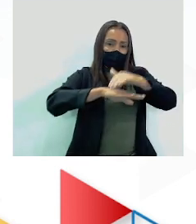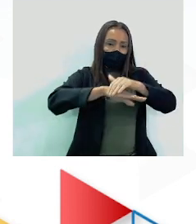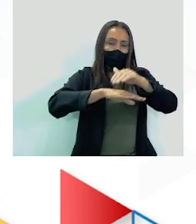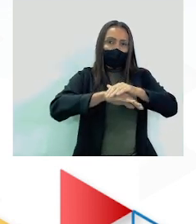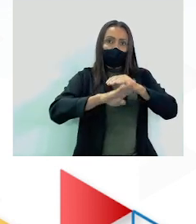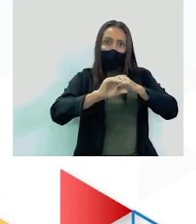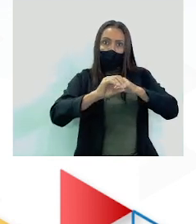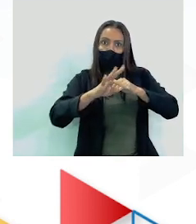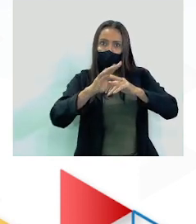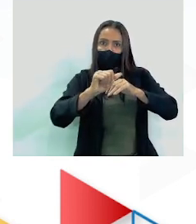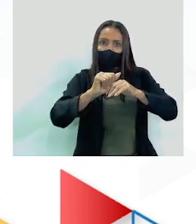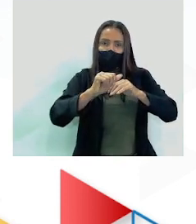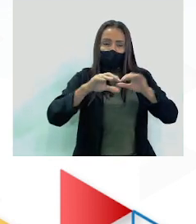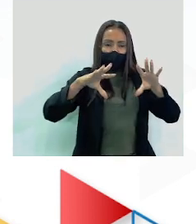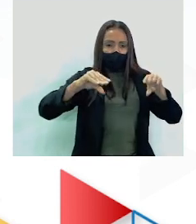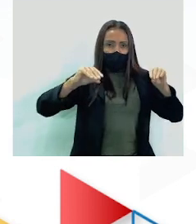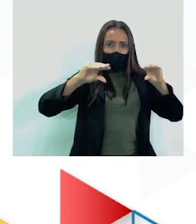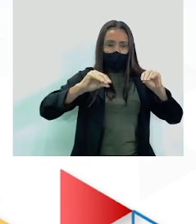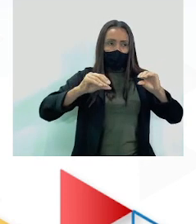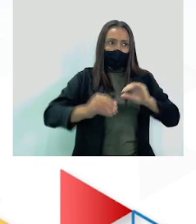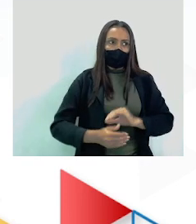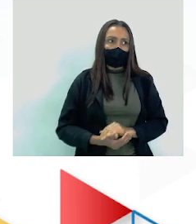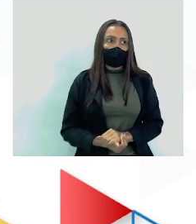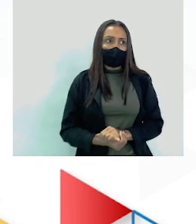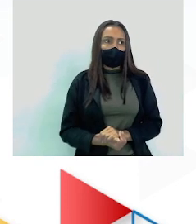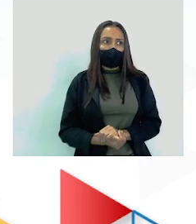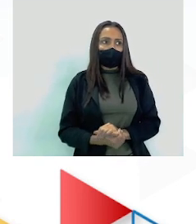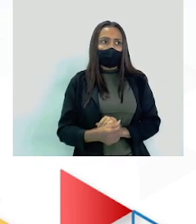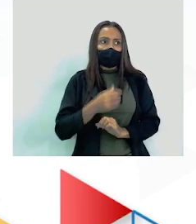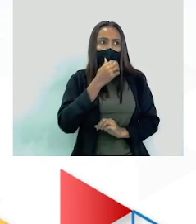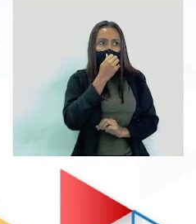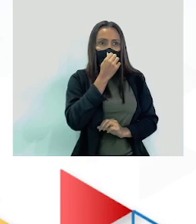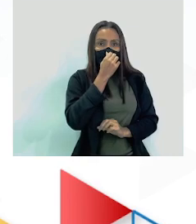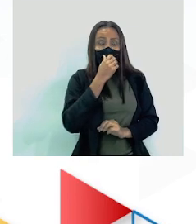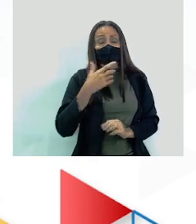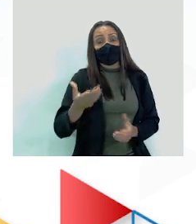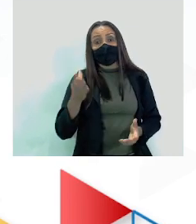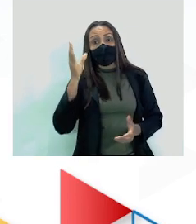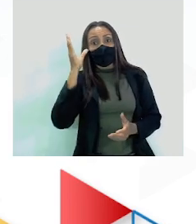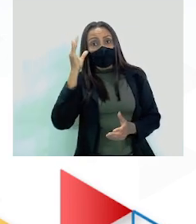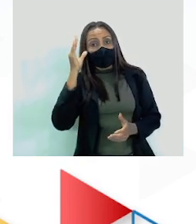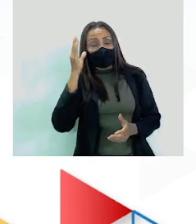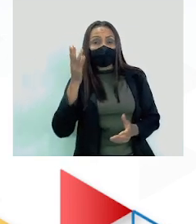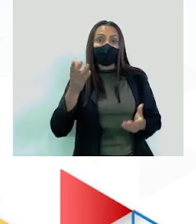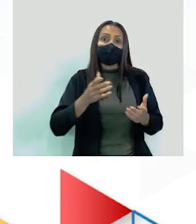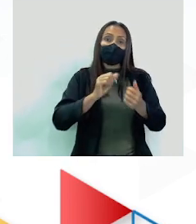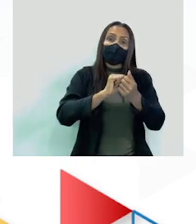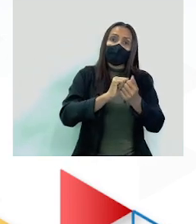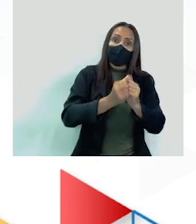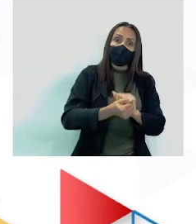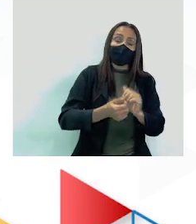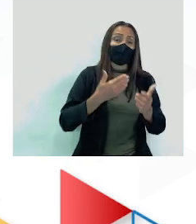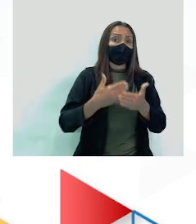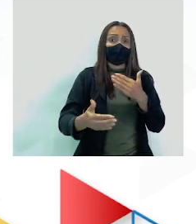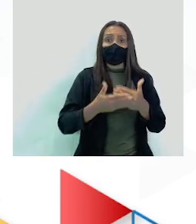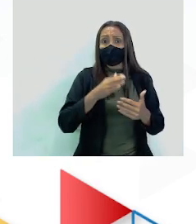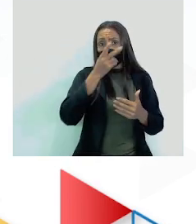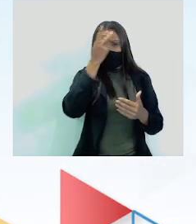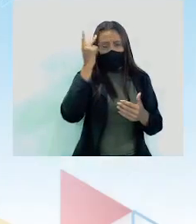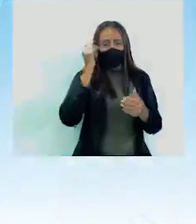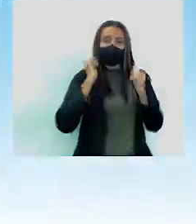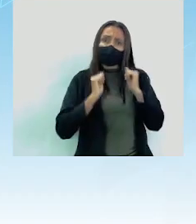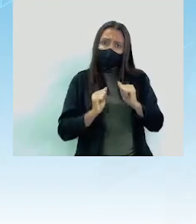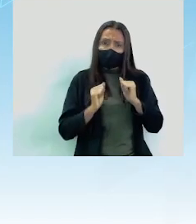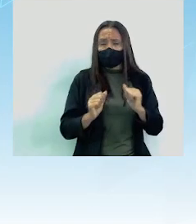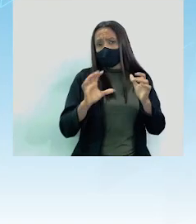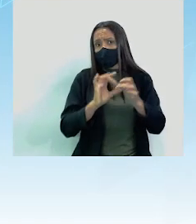e estabilidade. Então isso aqui é importante. Algumas curiosidades, né, que é uma atividade que pode ser praticada por qualquer pessoa, seja de